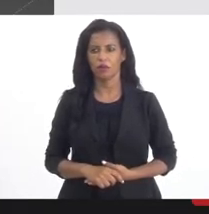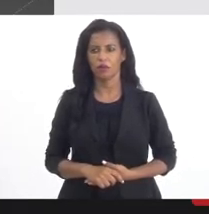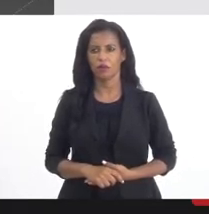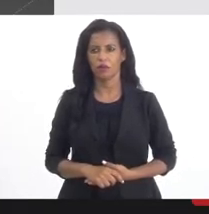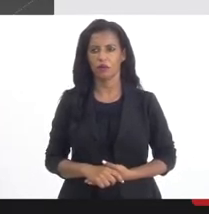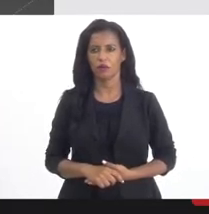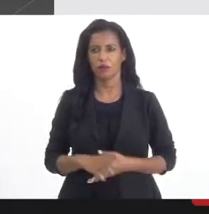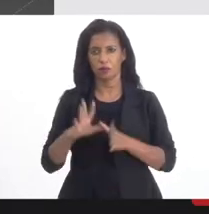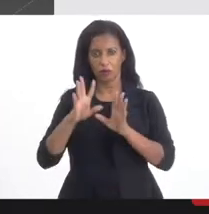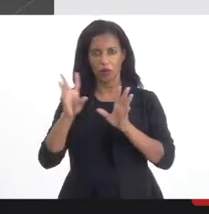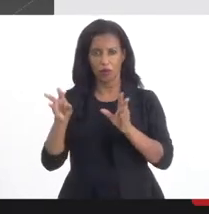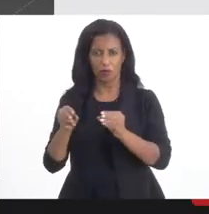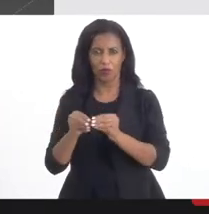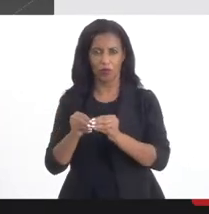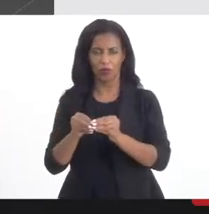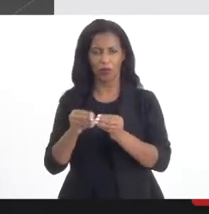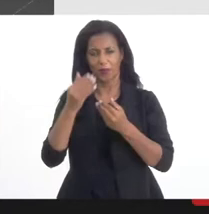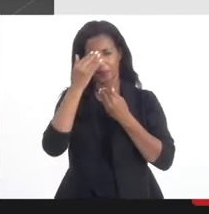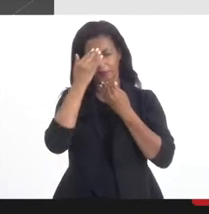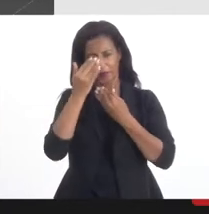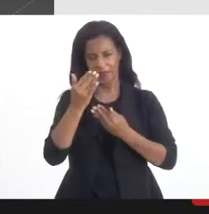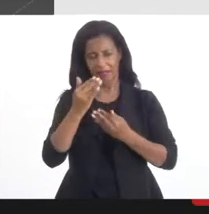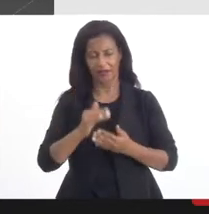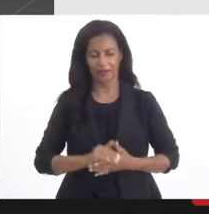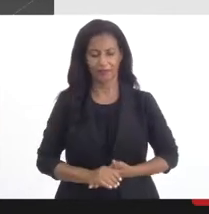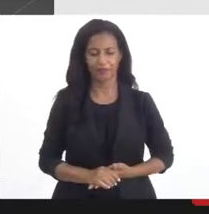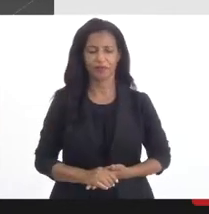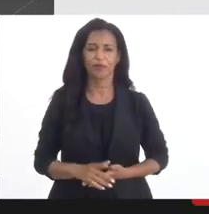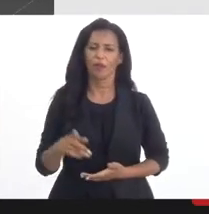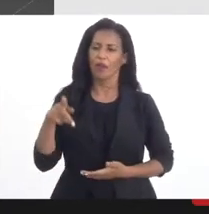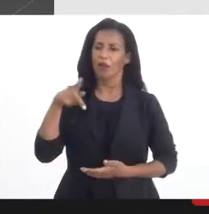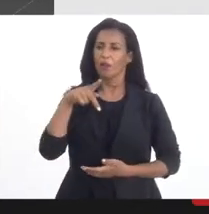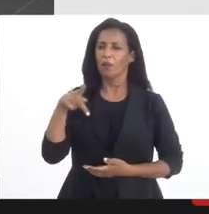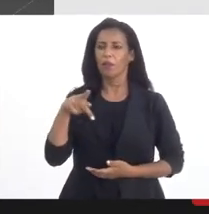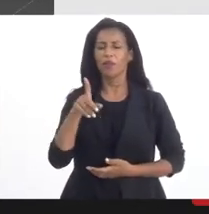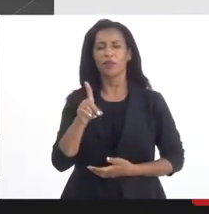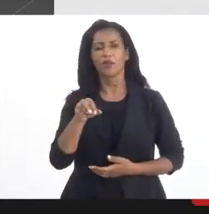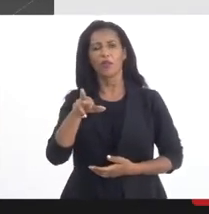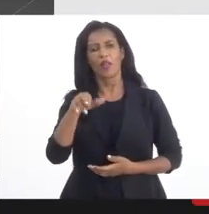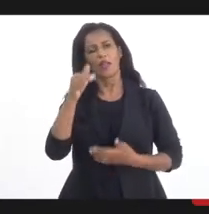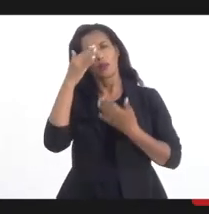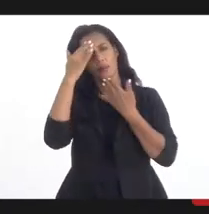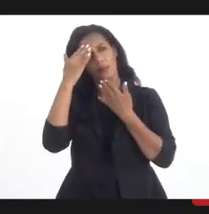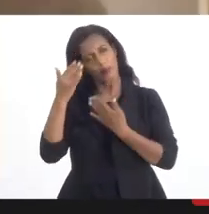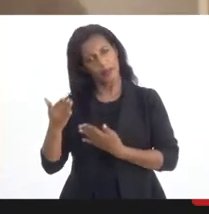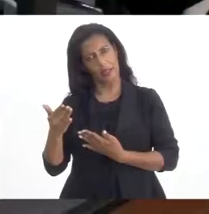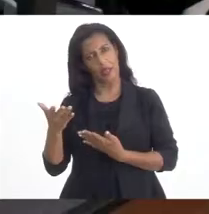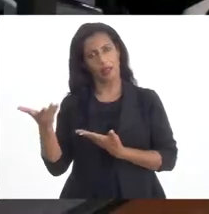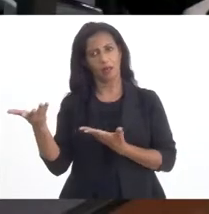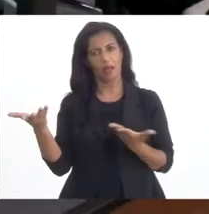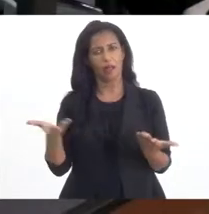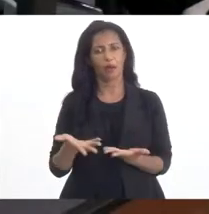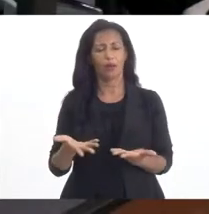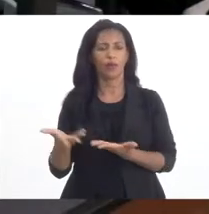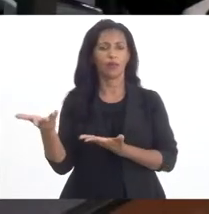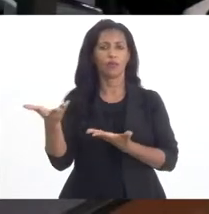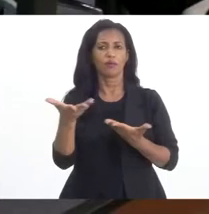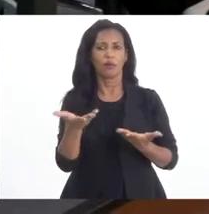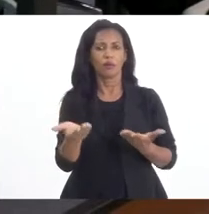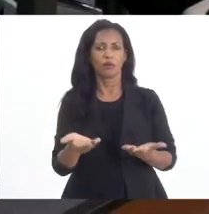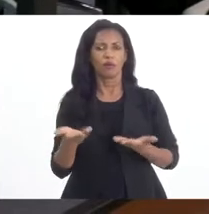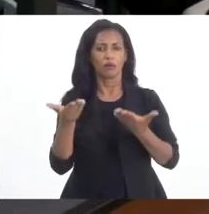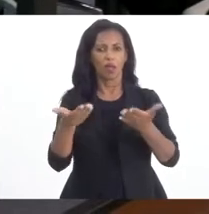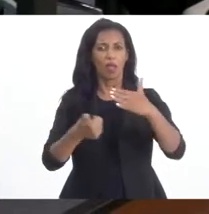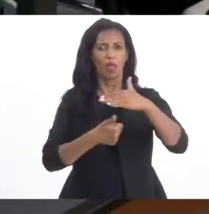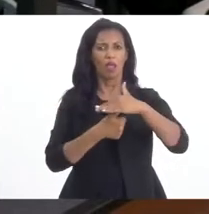Concluiu, professor Dario? Obrigado a todos. Obrigado, professor Dario. Eu vou passar a palavra agora para o magnífico